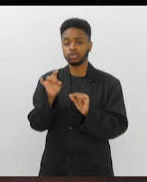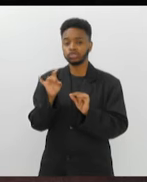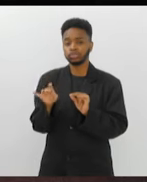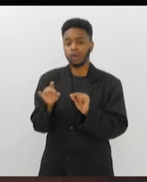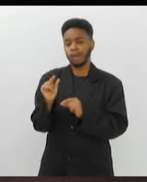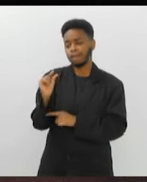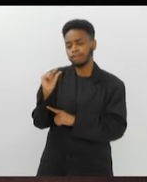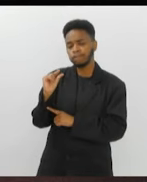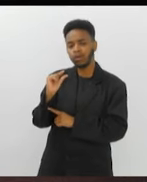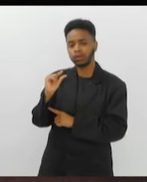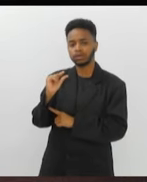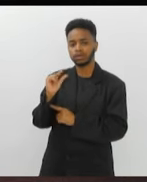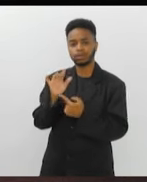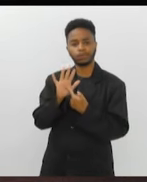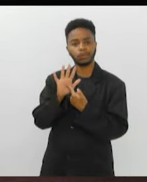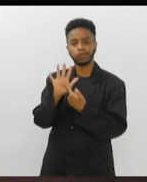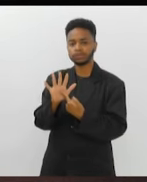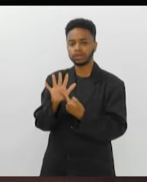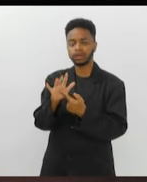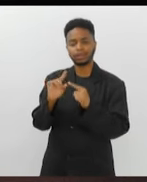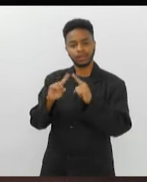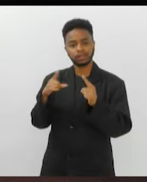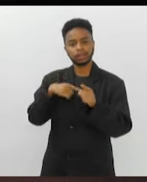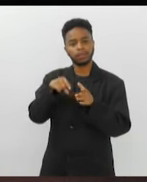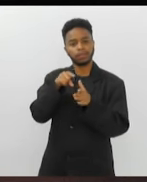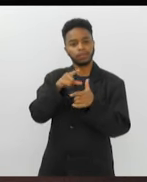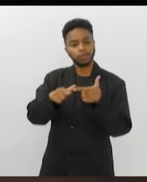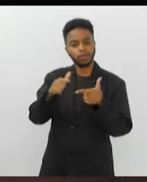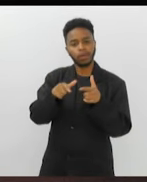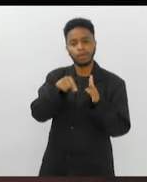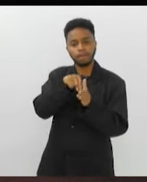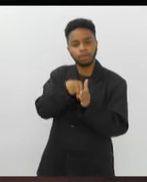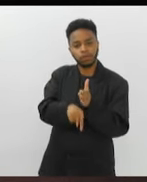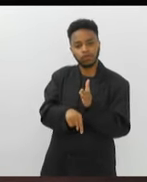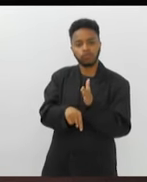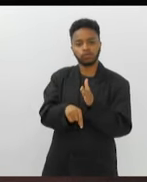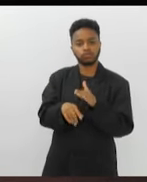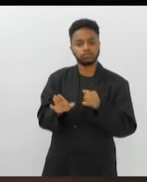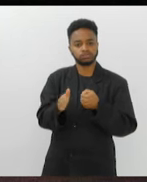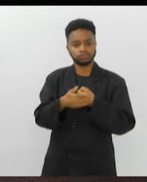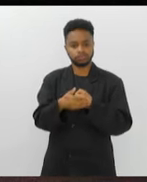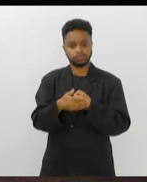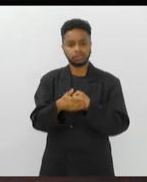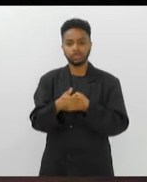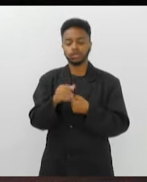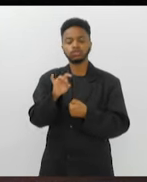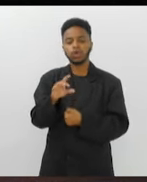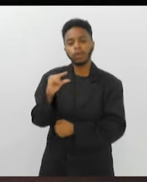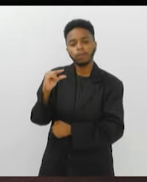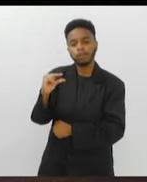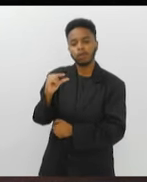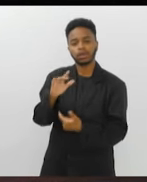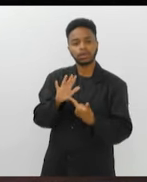pontinha de um iceberg. É apenas um pequeno manifesto